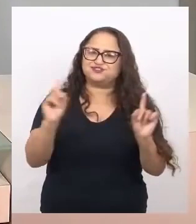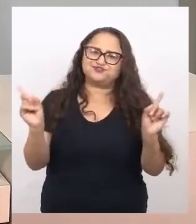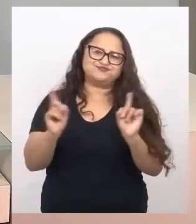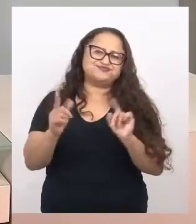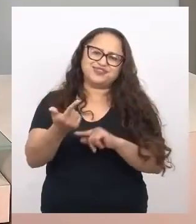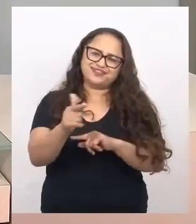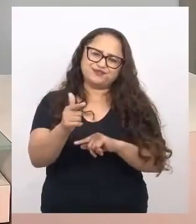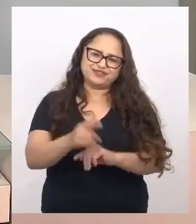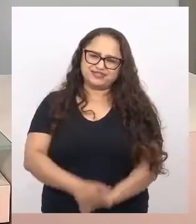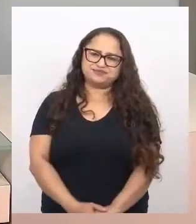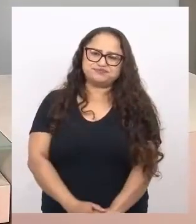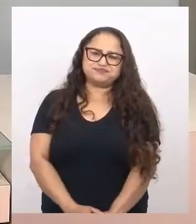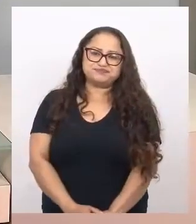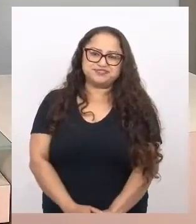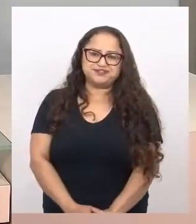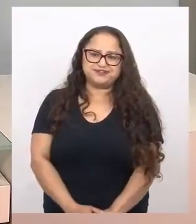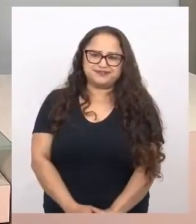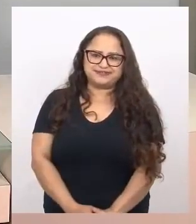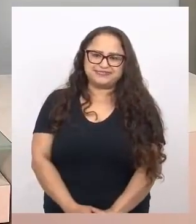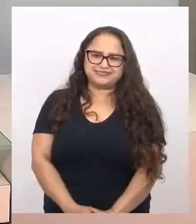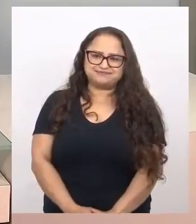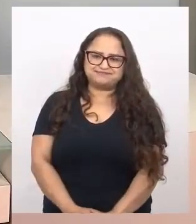sede.